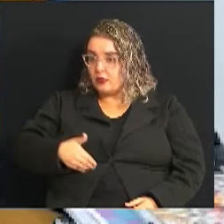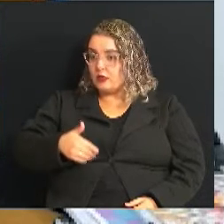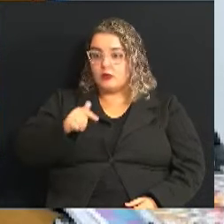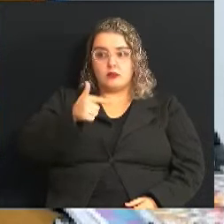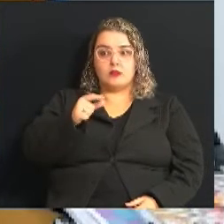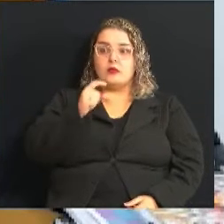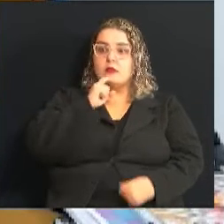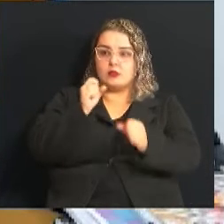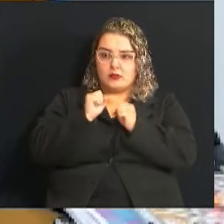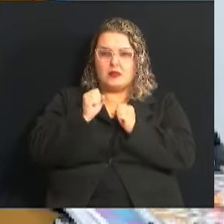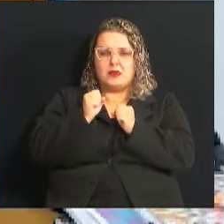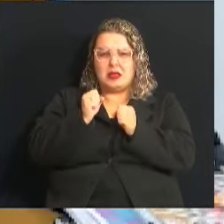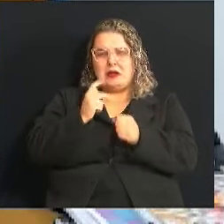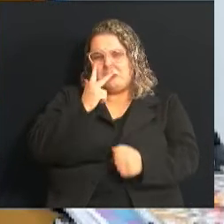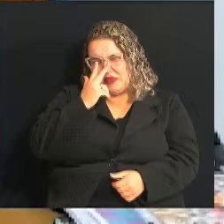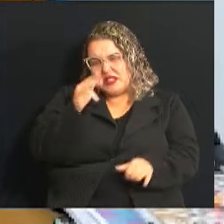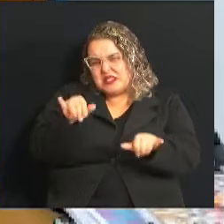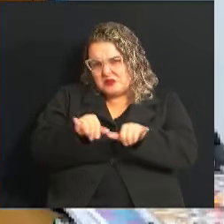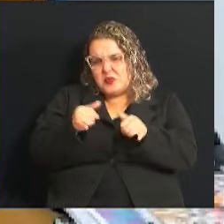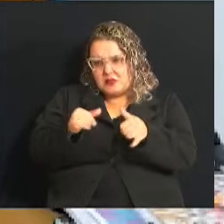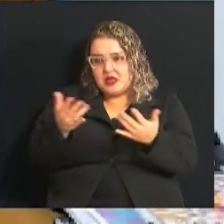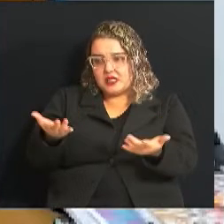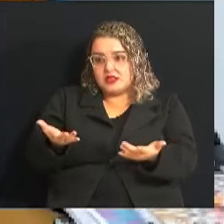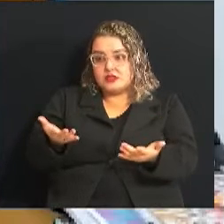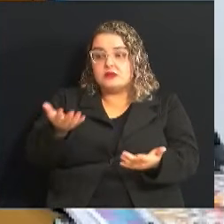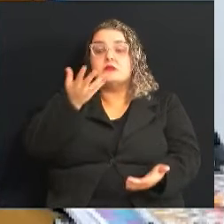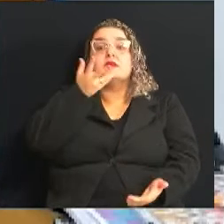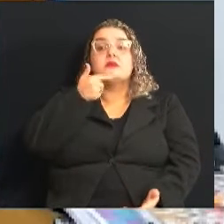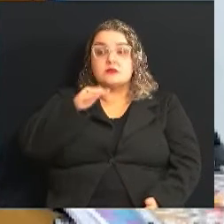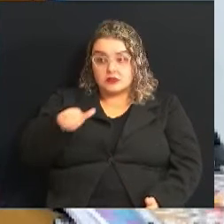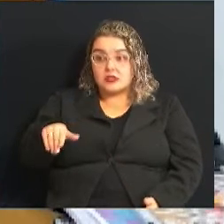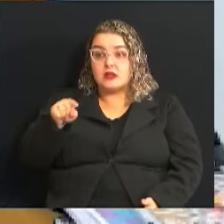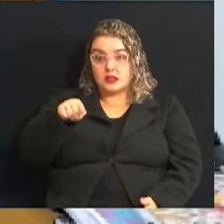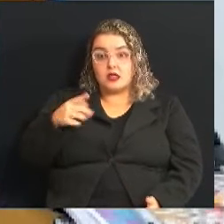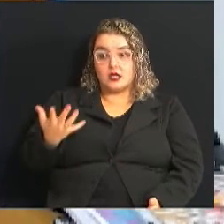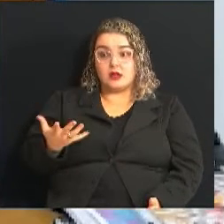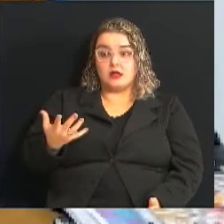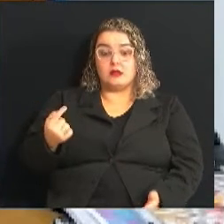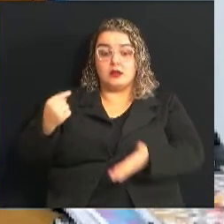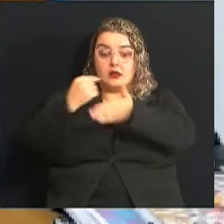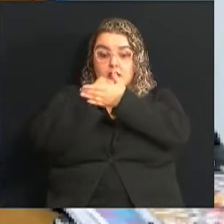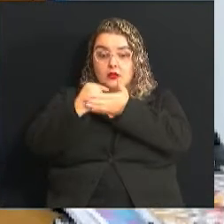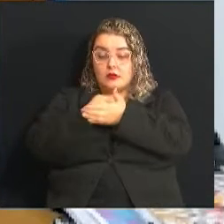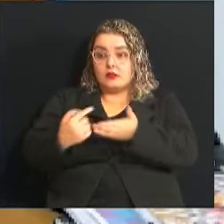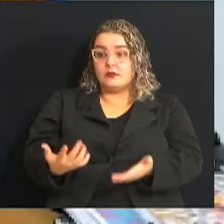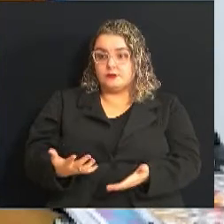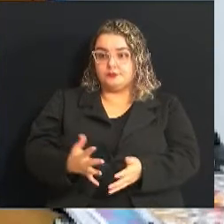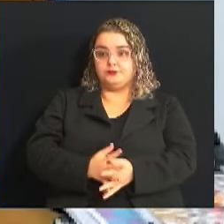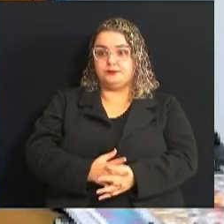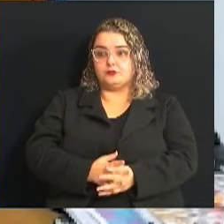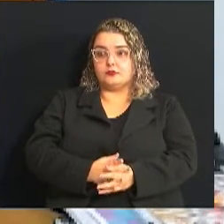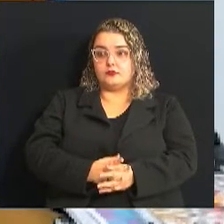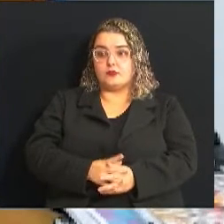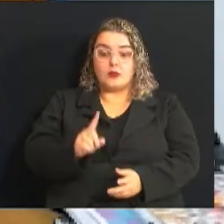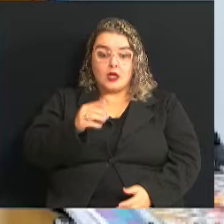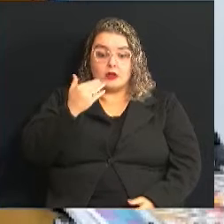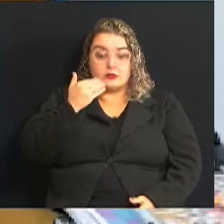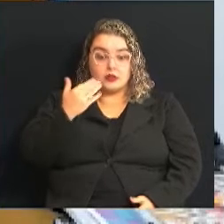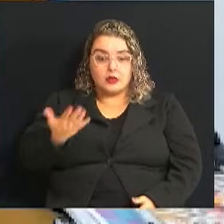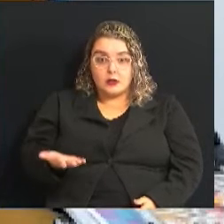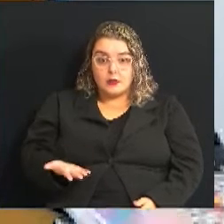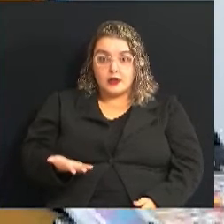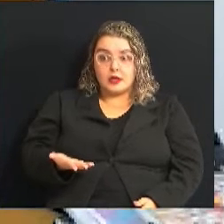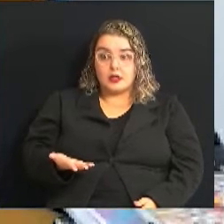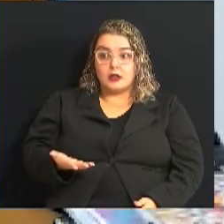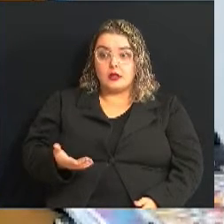pode parecer uma bobagem, mas para a criança isso, ela fica se questionando. Nossa, ela não está comendo, ela está